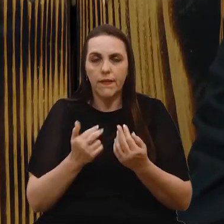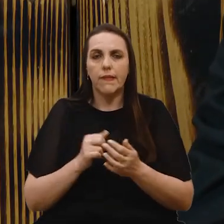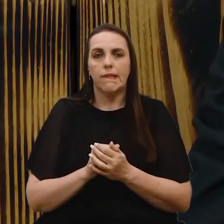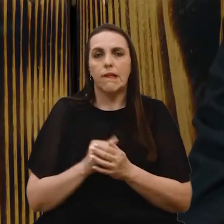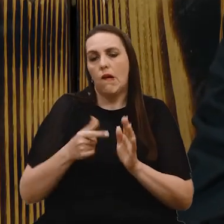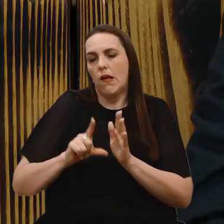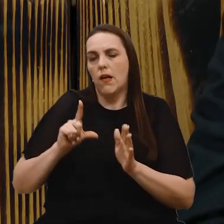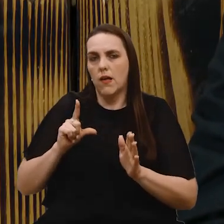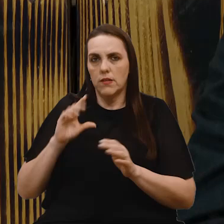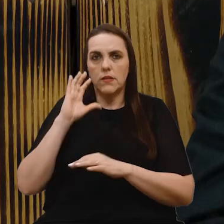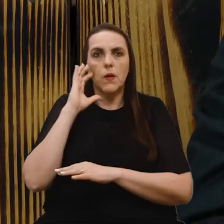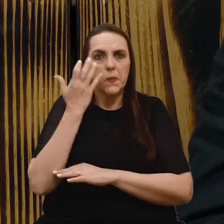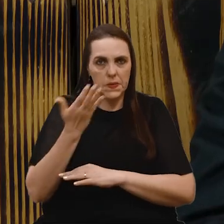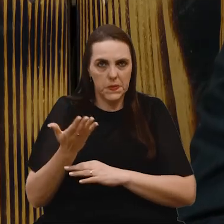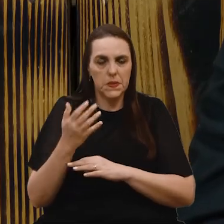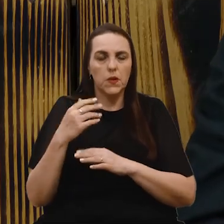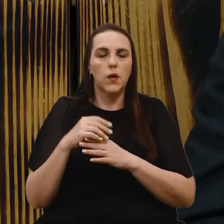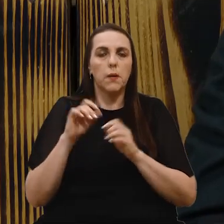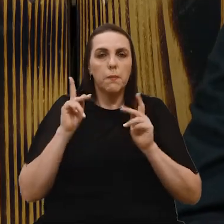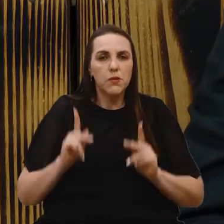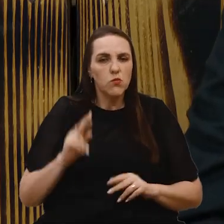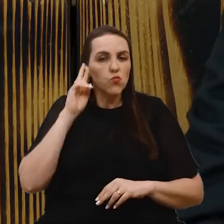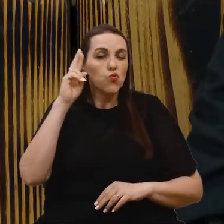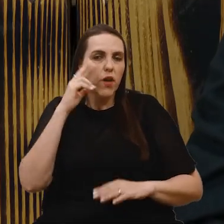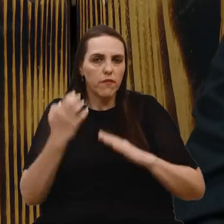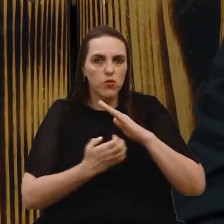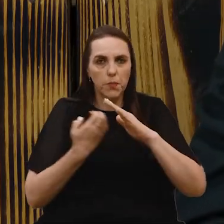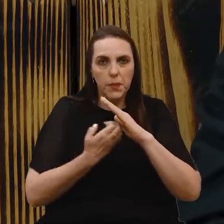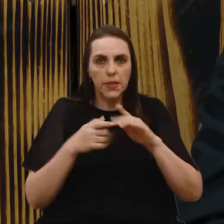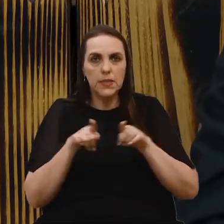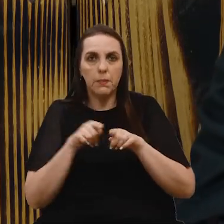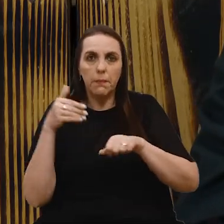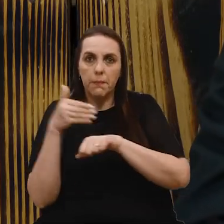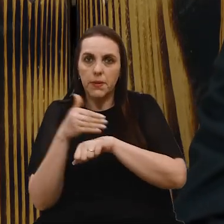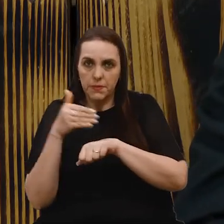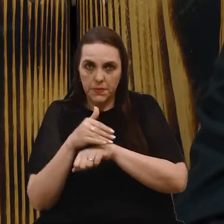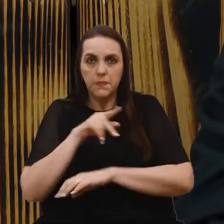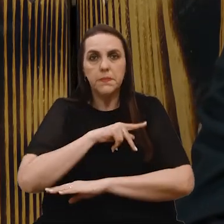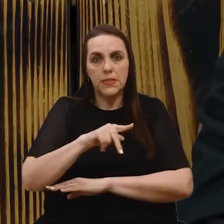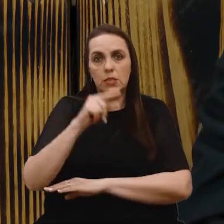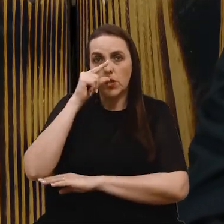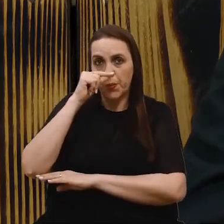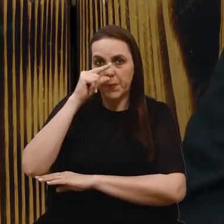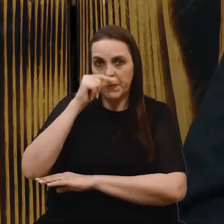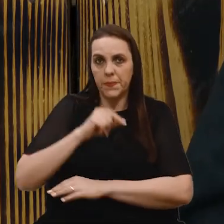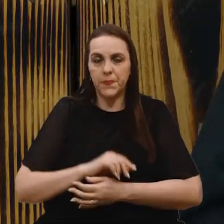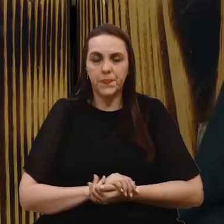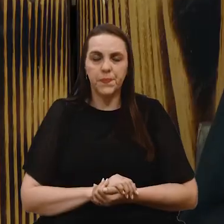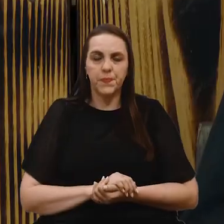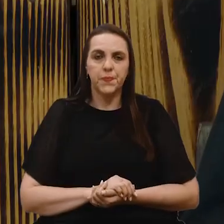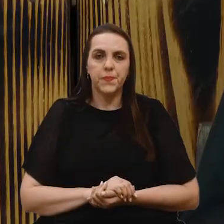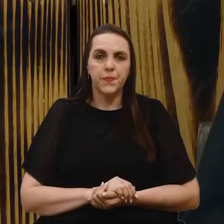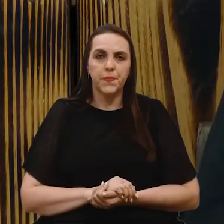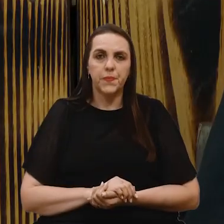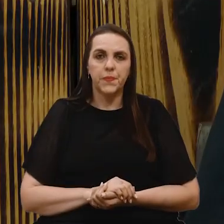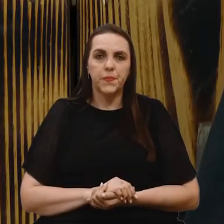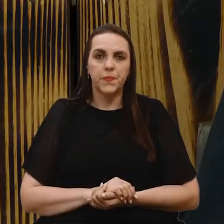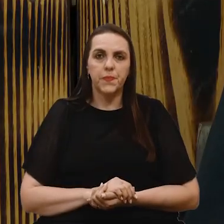reuniões prévias com os empresários, contando com a participação do presidente Alckmin.